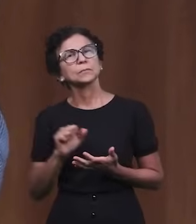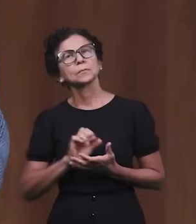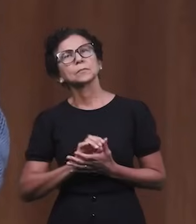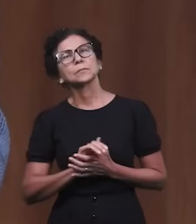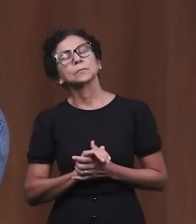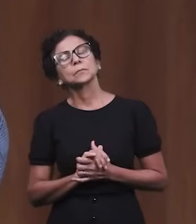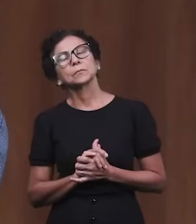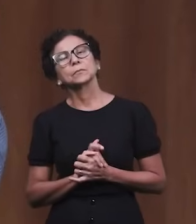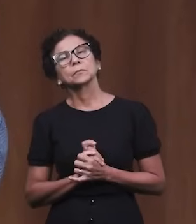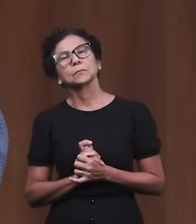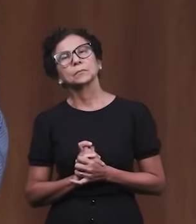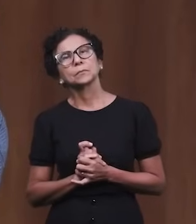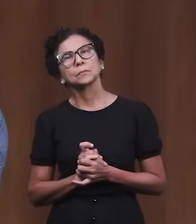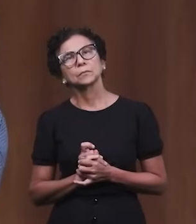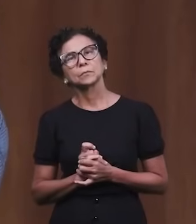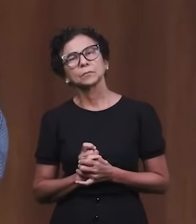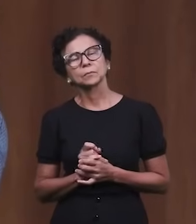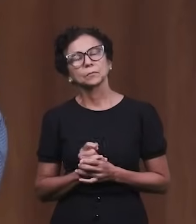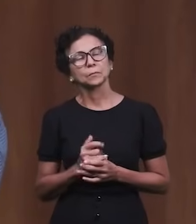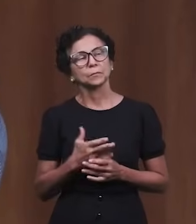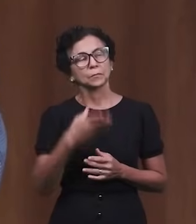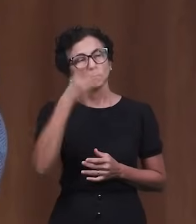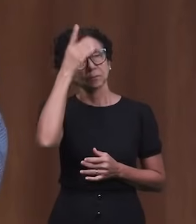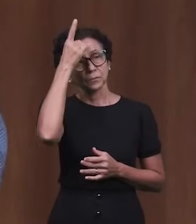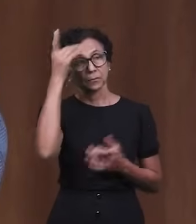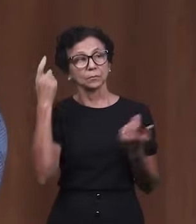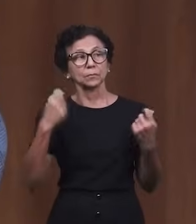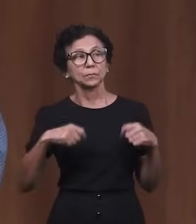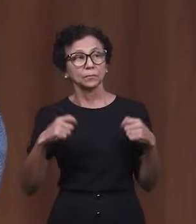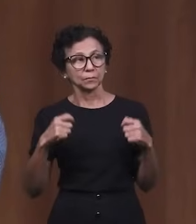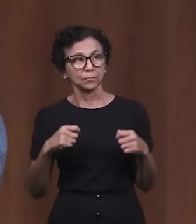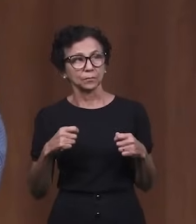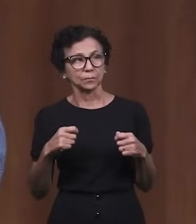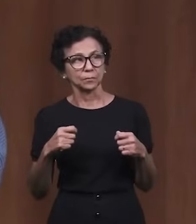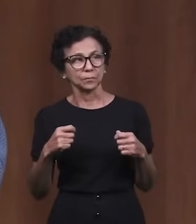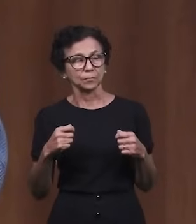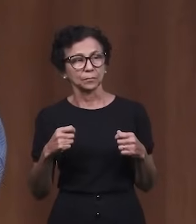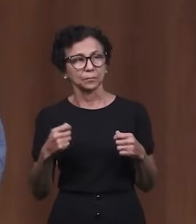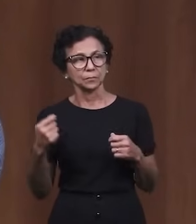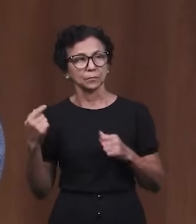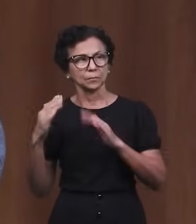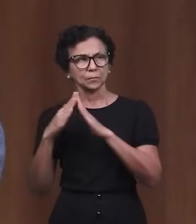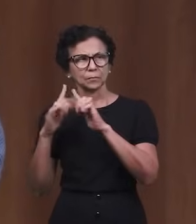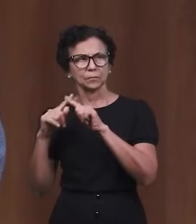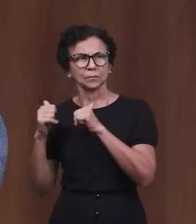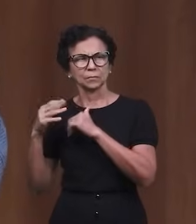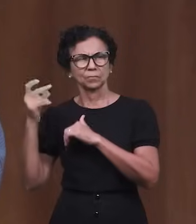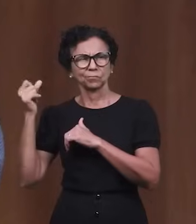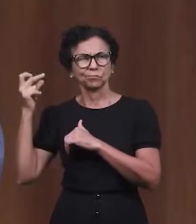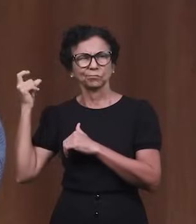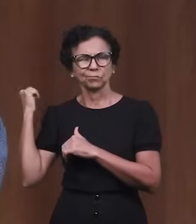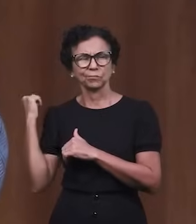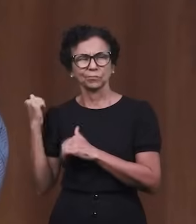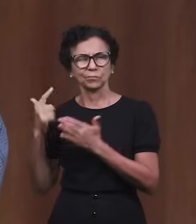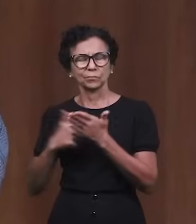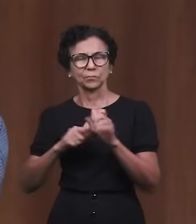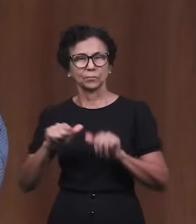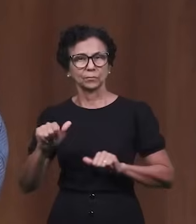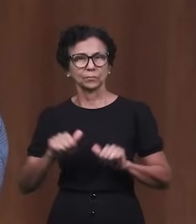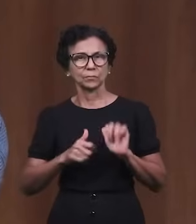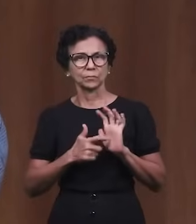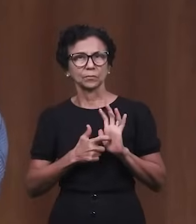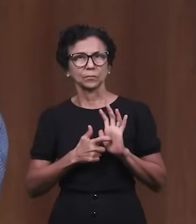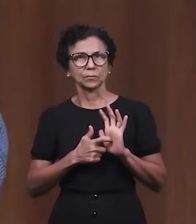Porque o dom espiritual é uma necessidade, né? Mas a igreja primitiva viveu isso, nós vemos isso no livro de Atos.